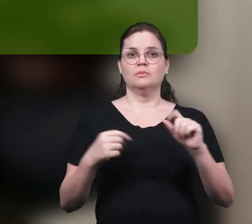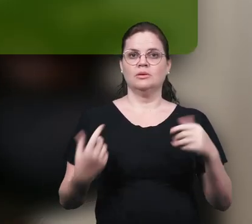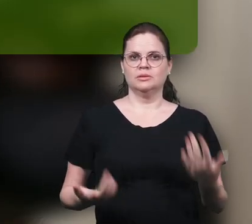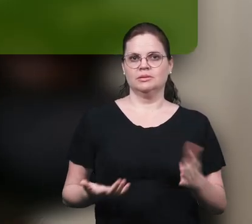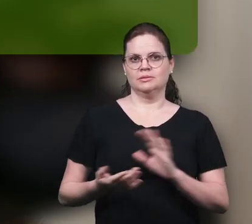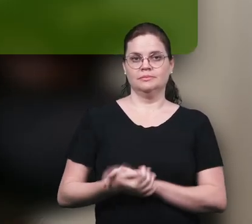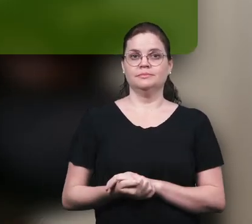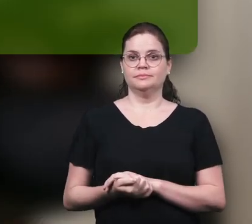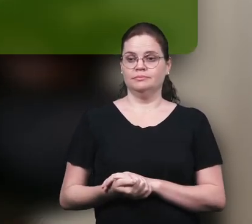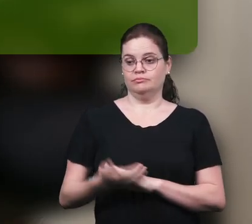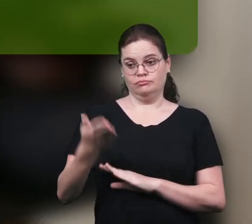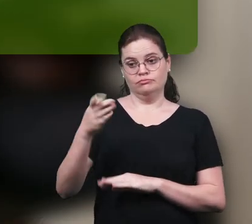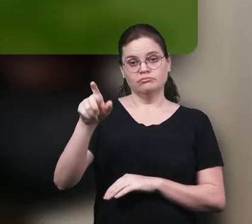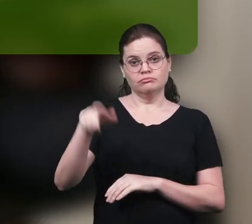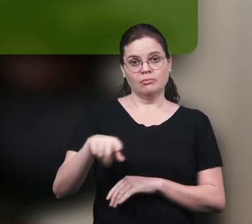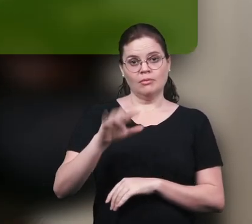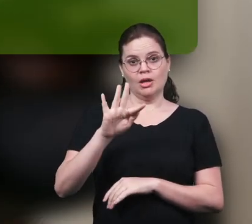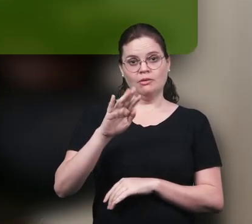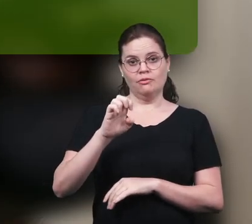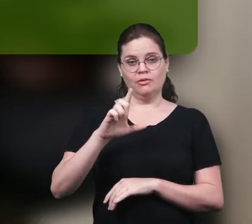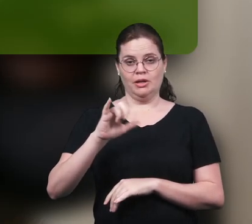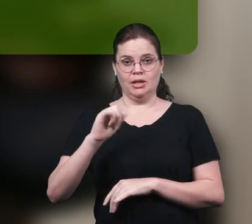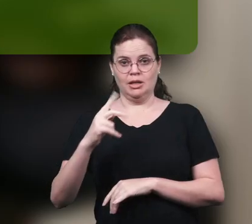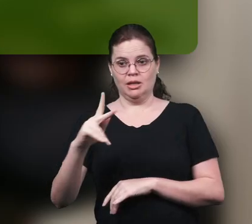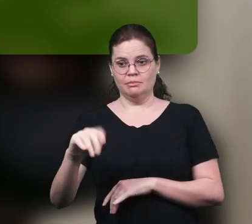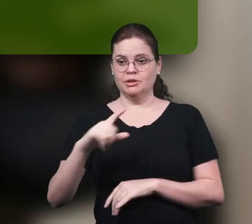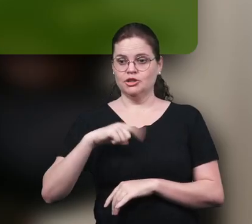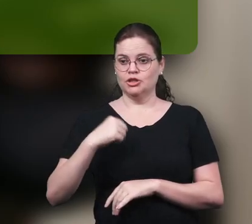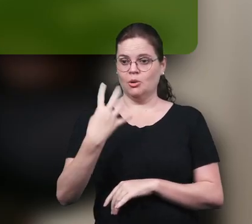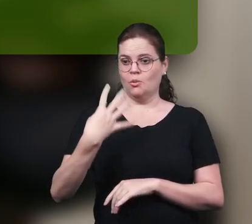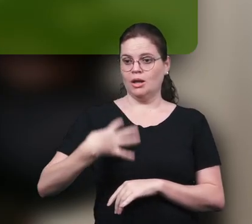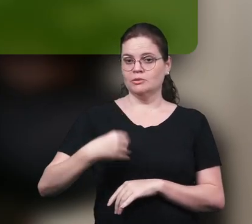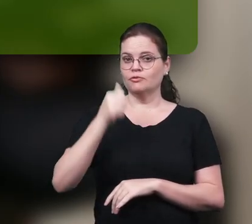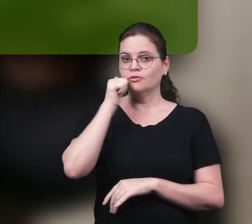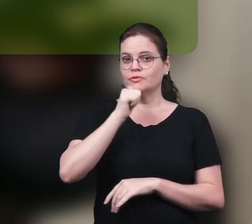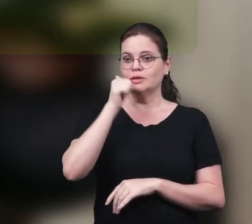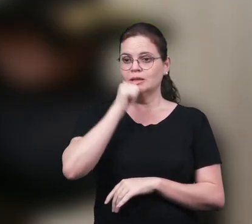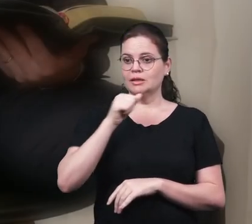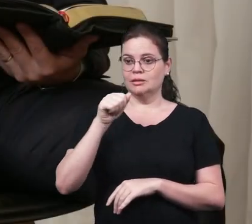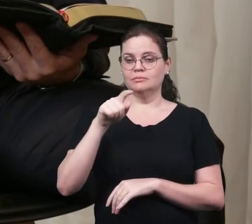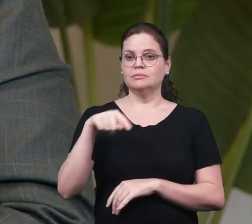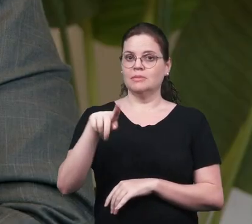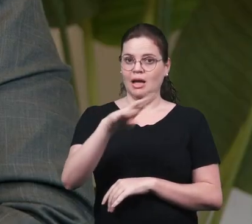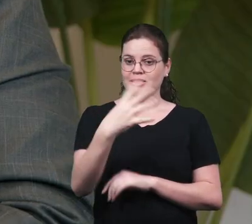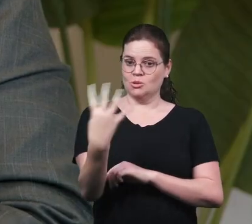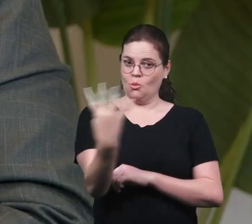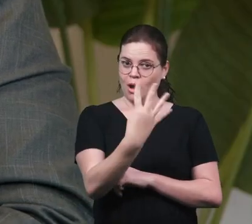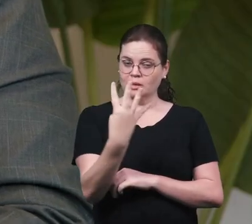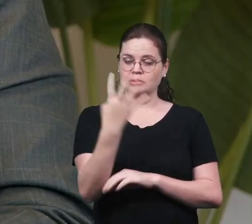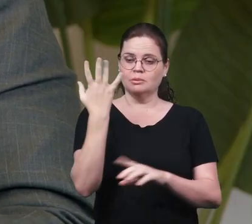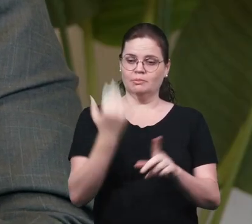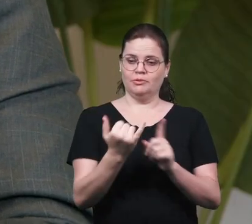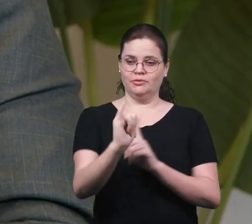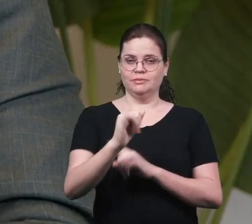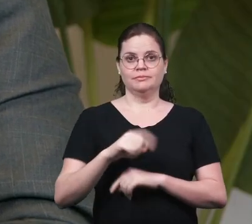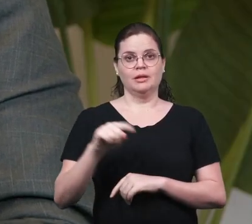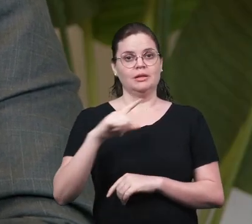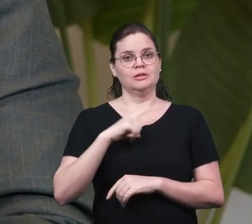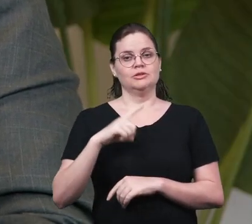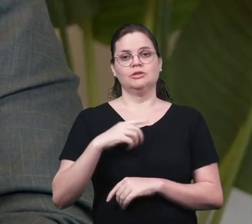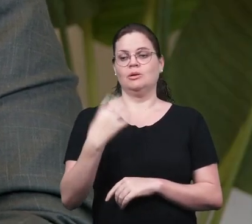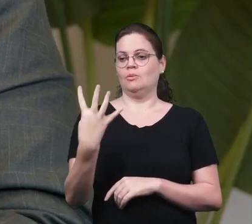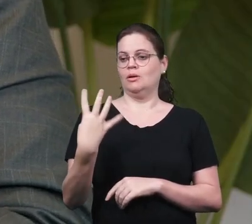tinha este 4 filhas donzelas que profetizavam. Tinha 4 filhas